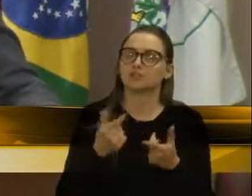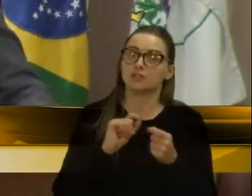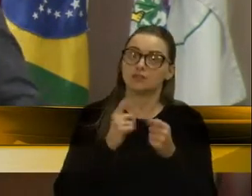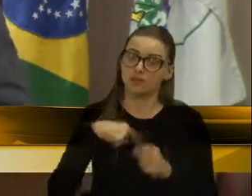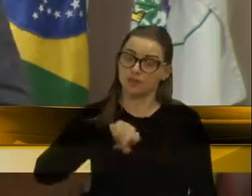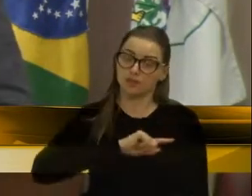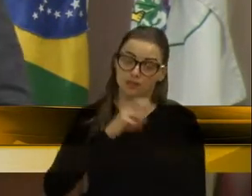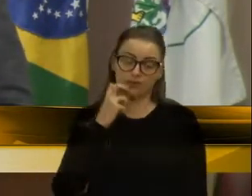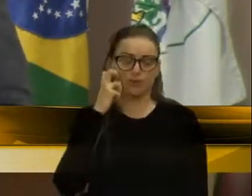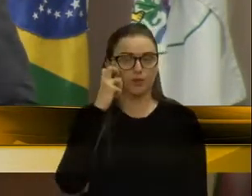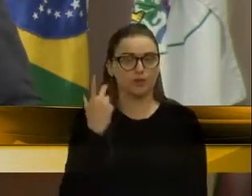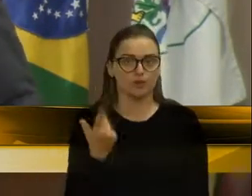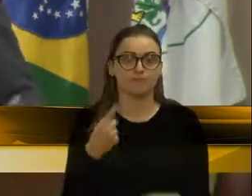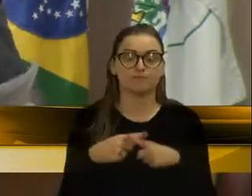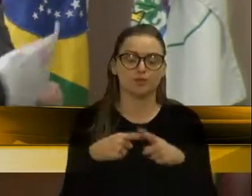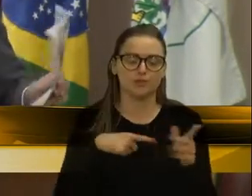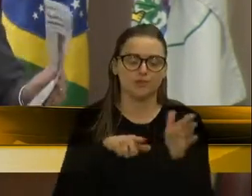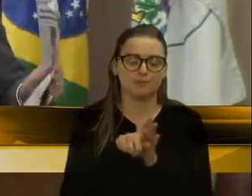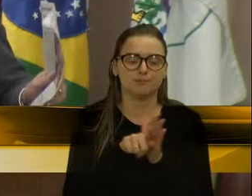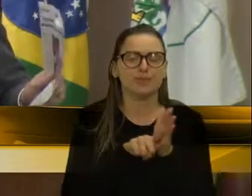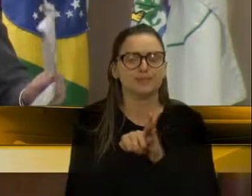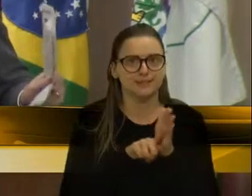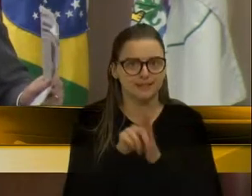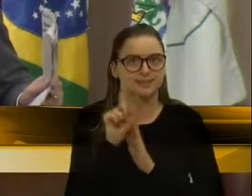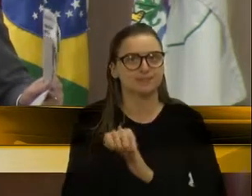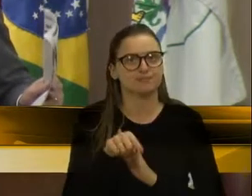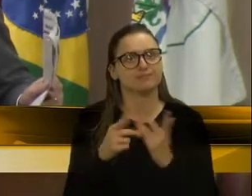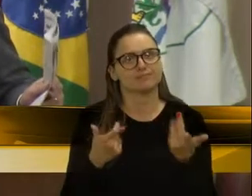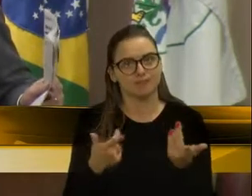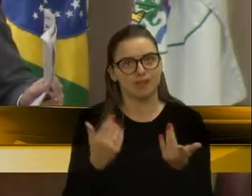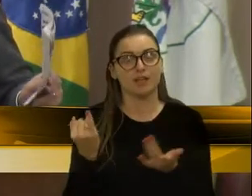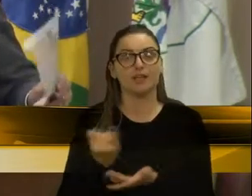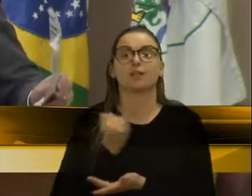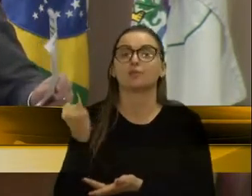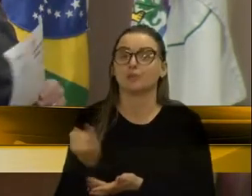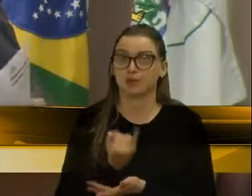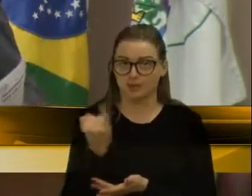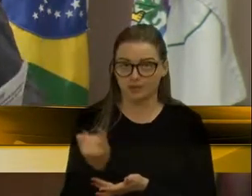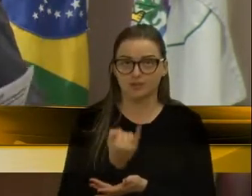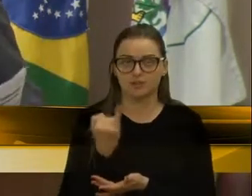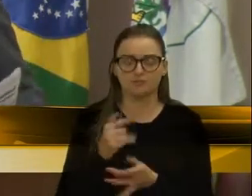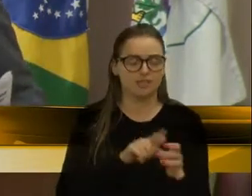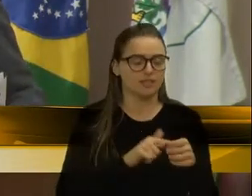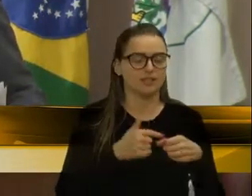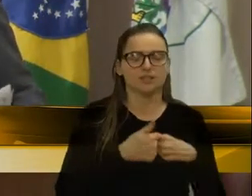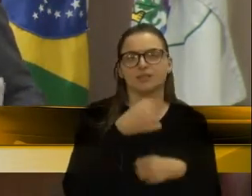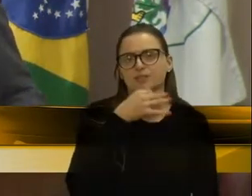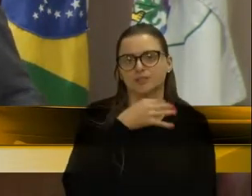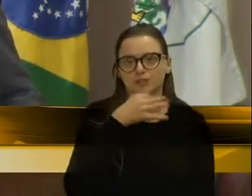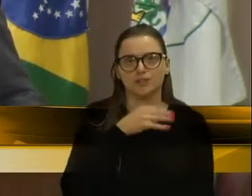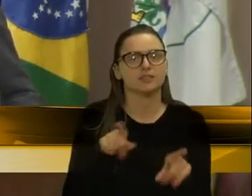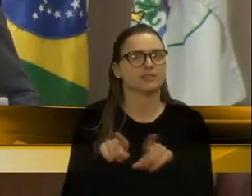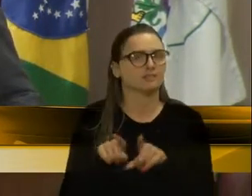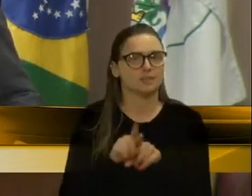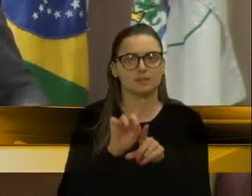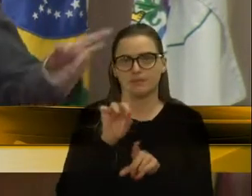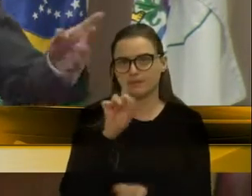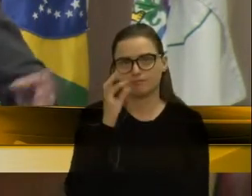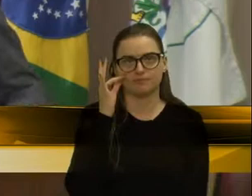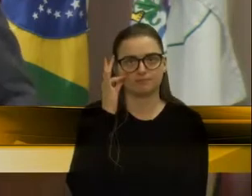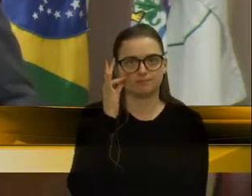que aqui estão os dados são dados realmente muito relevantes e o município de caxias do sul também não esteve presente